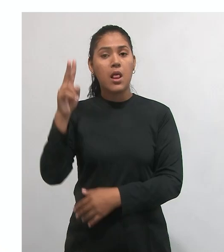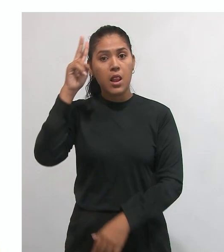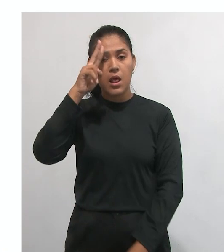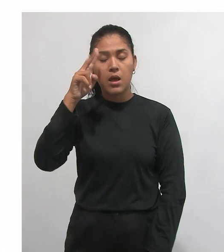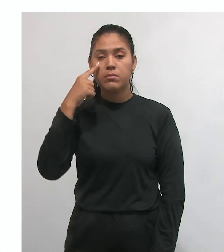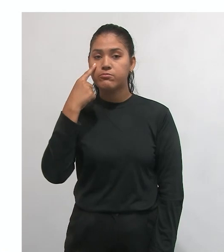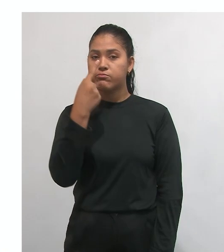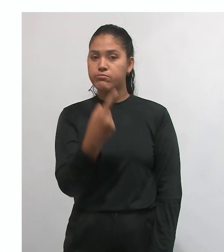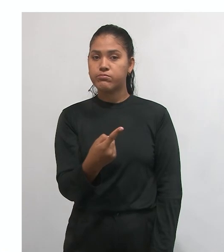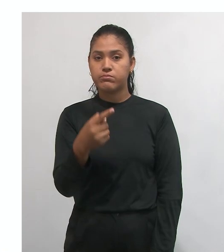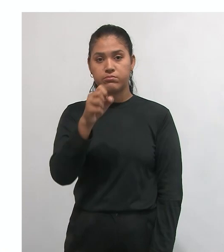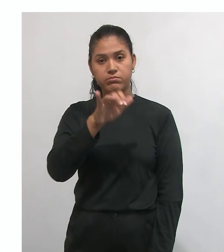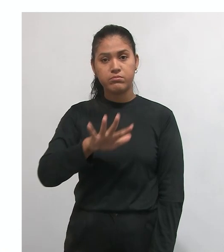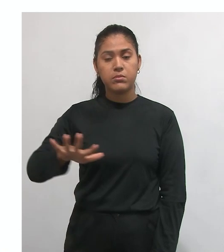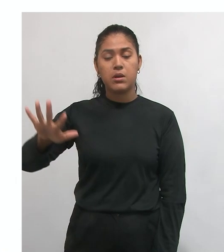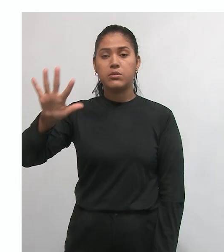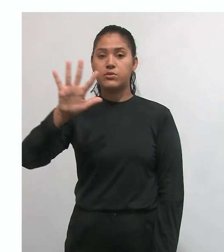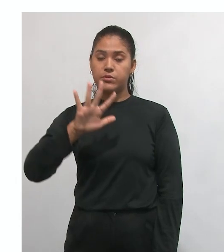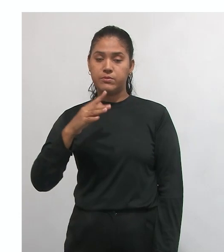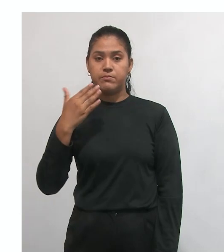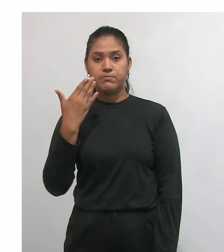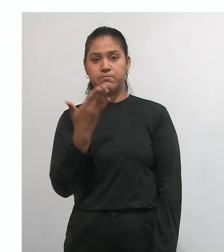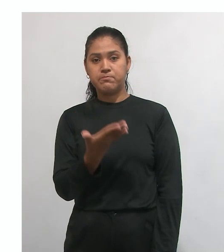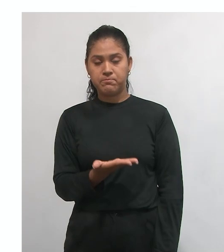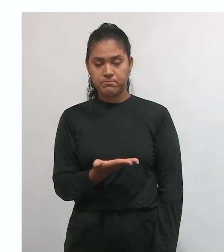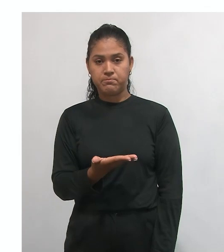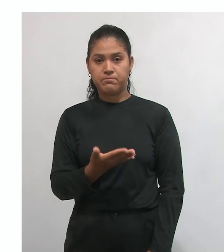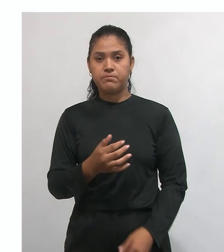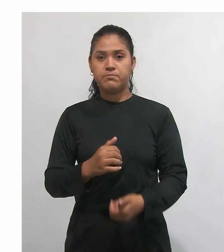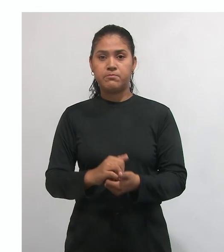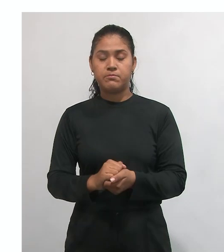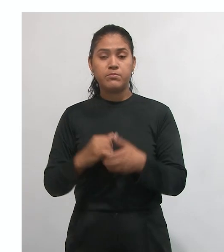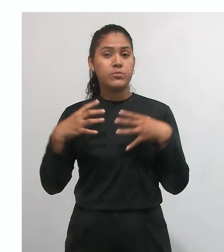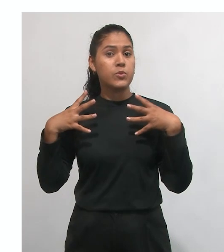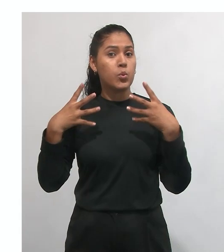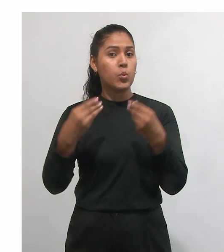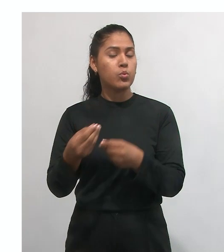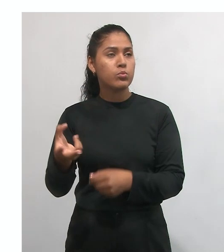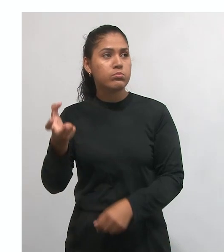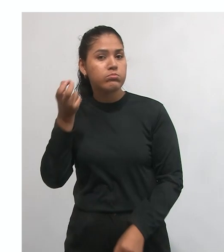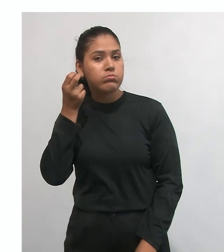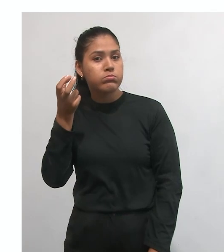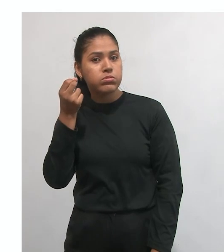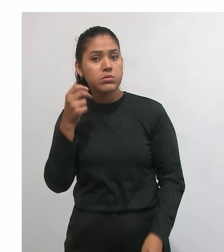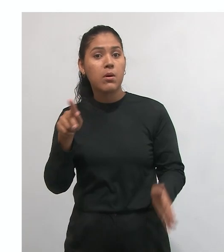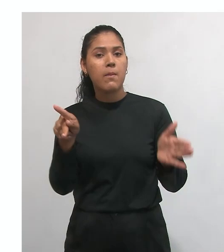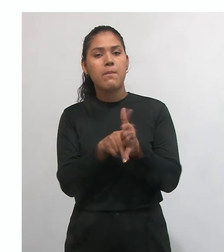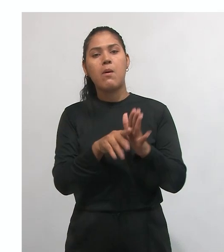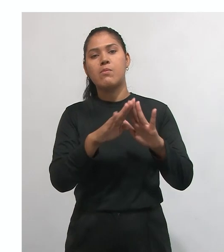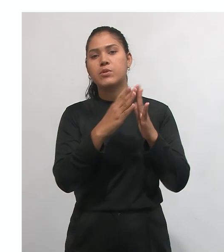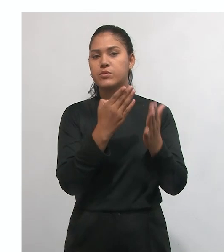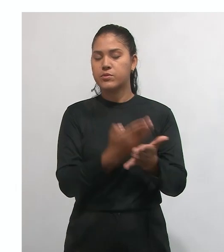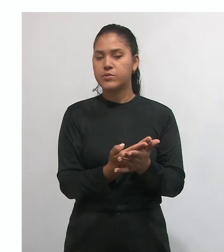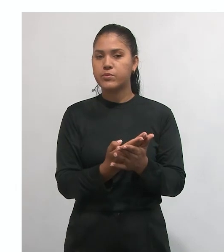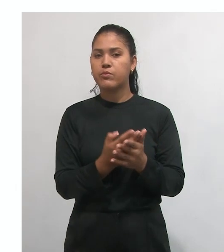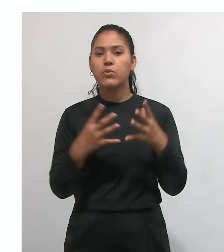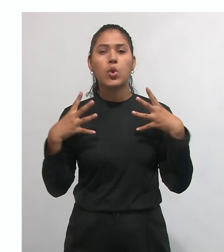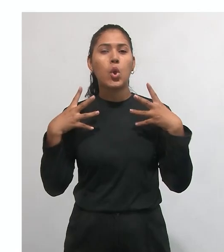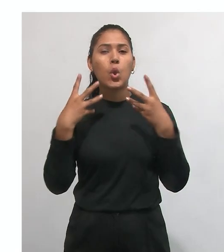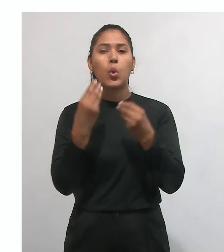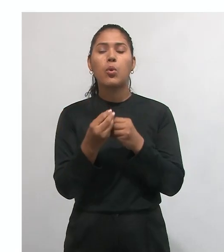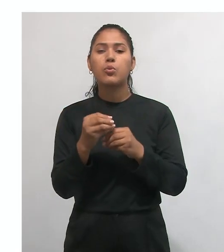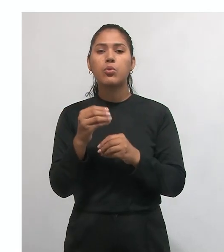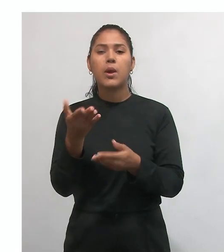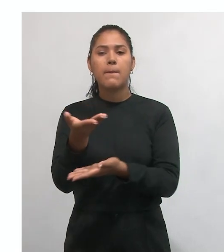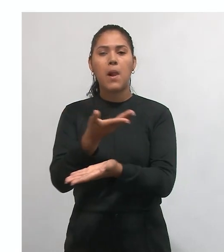possam lembrar dessa imagem. Tudo que eu escuto fica lá, tudo